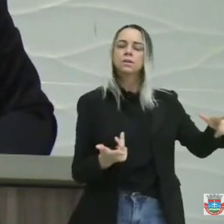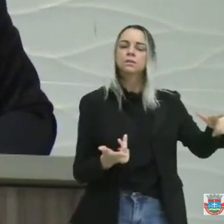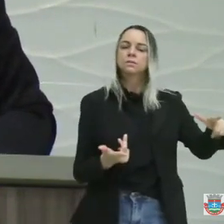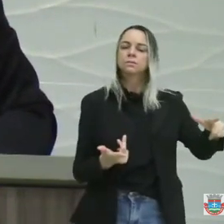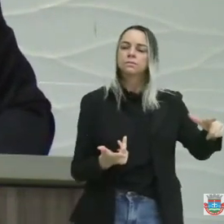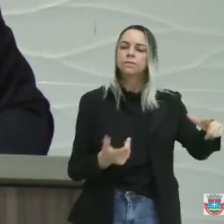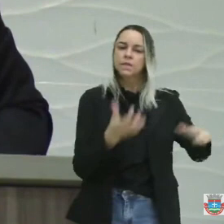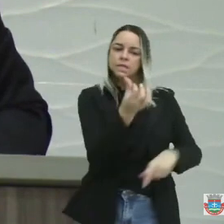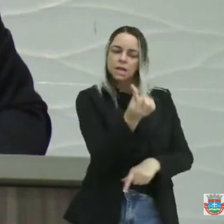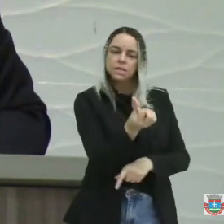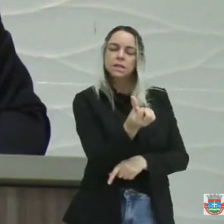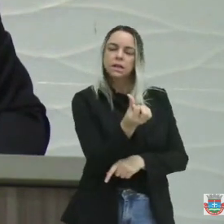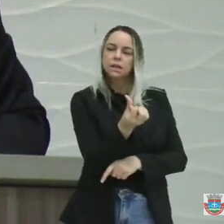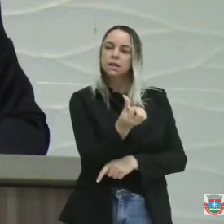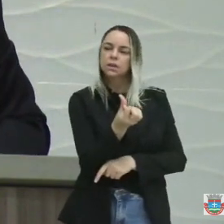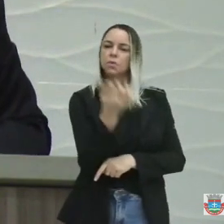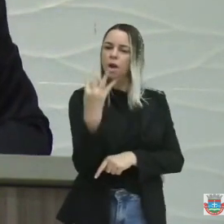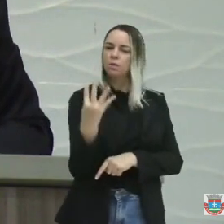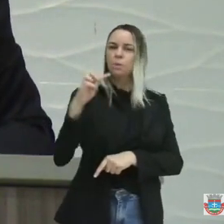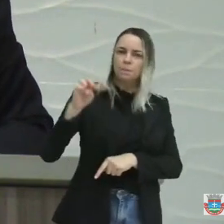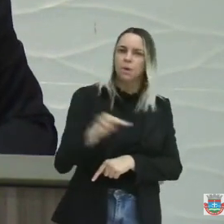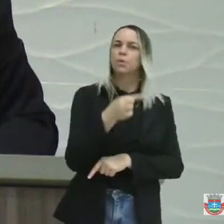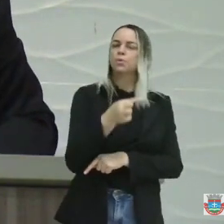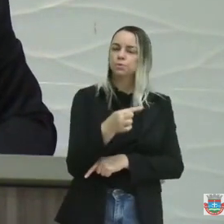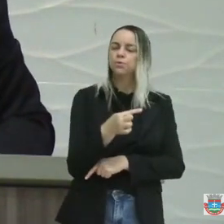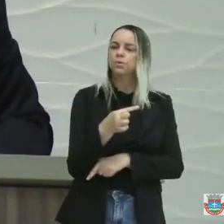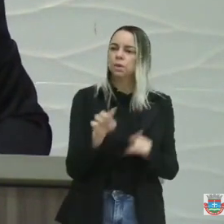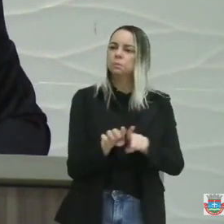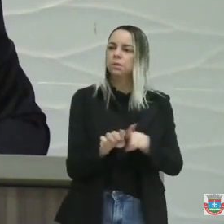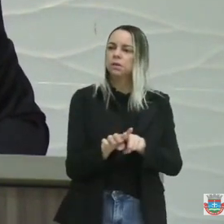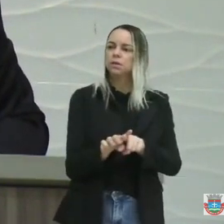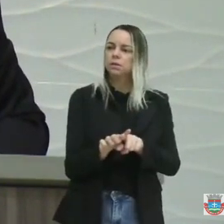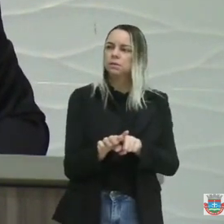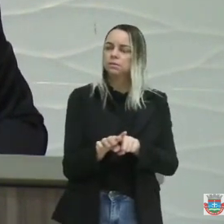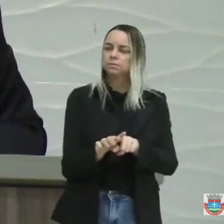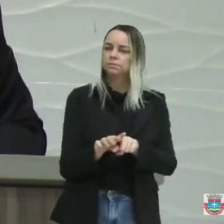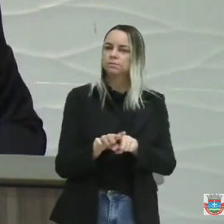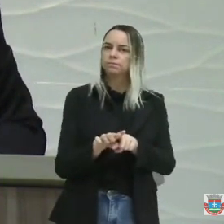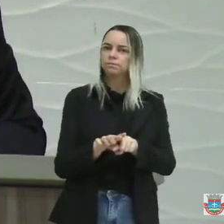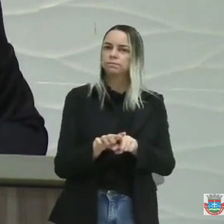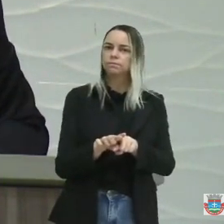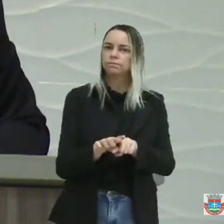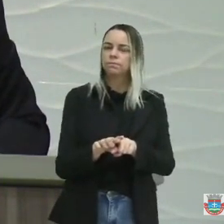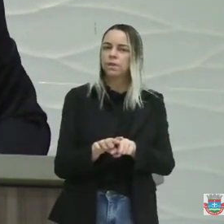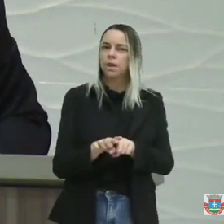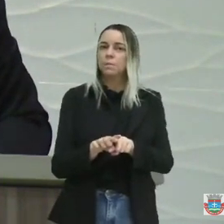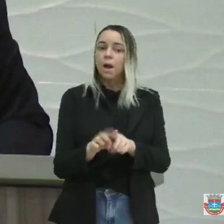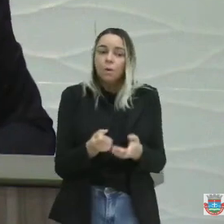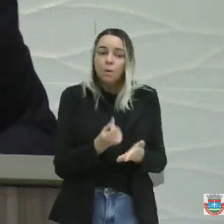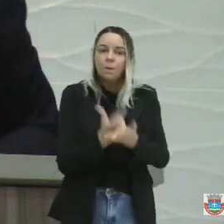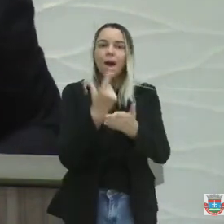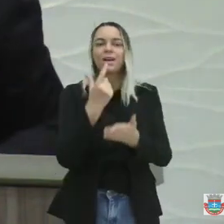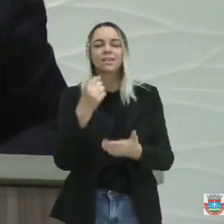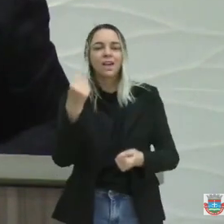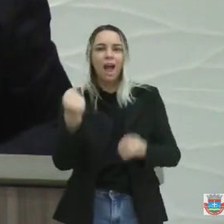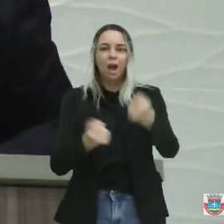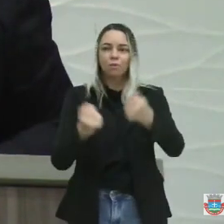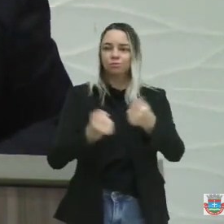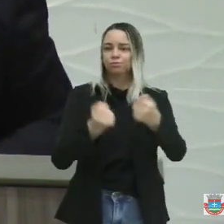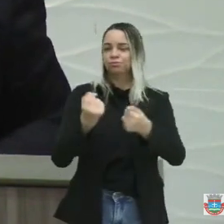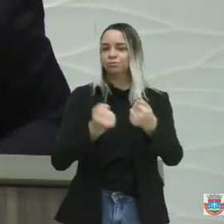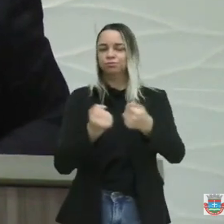de 64 mil para adquirir um carro para ficar naquela